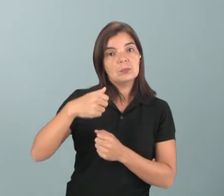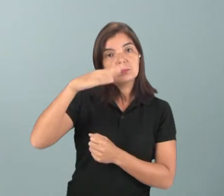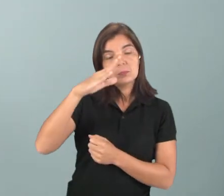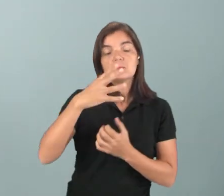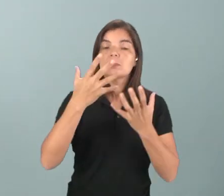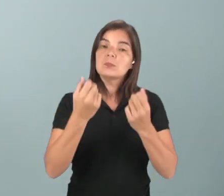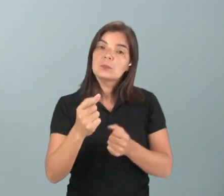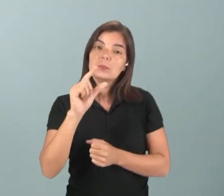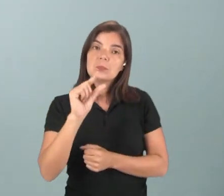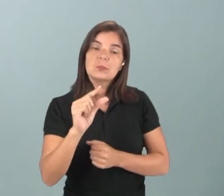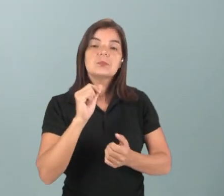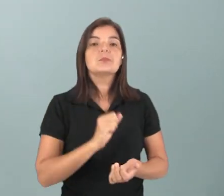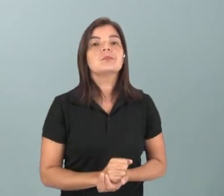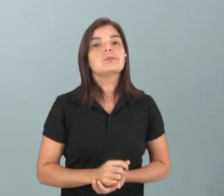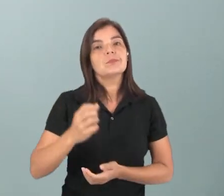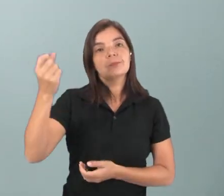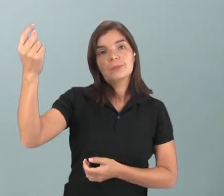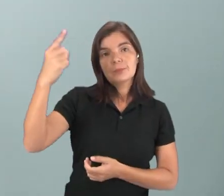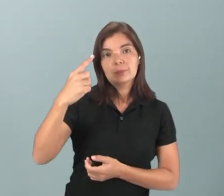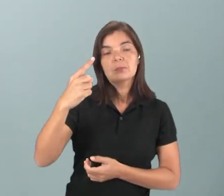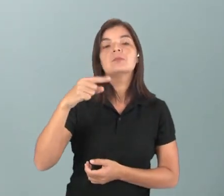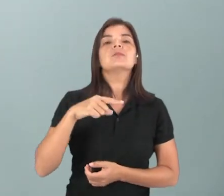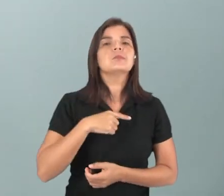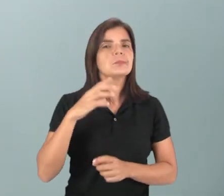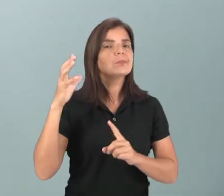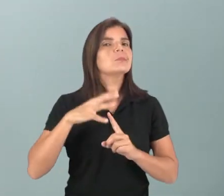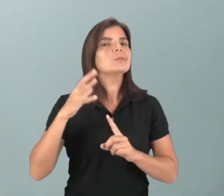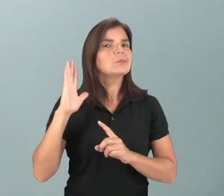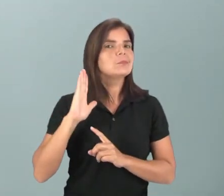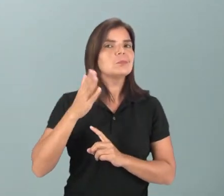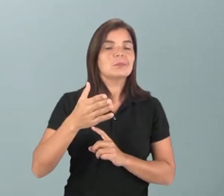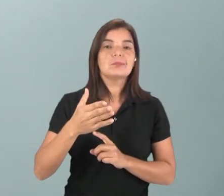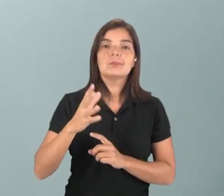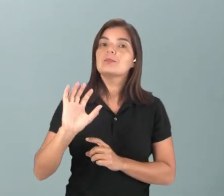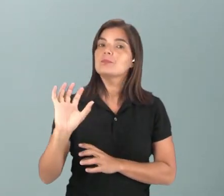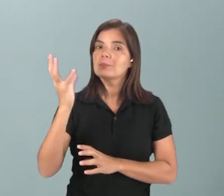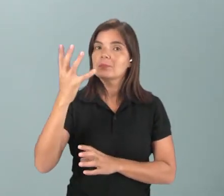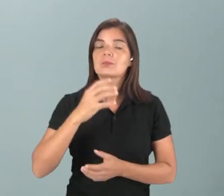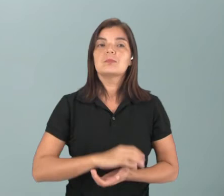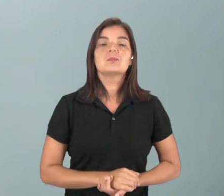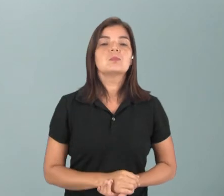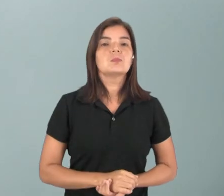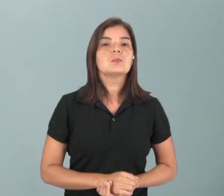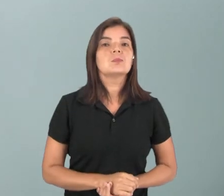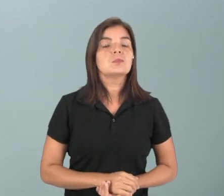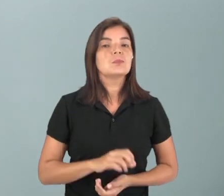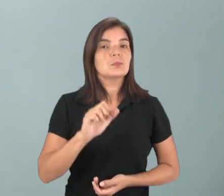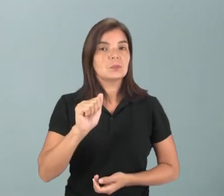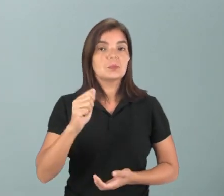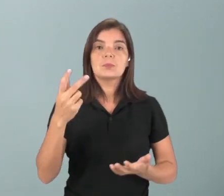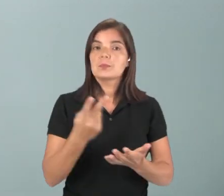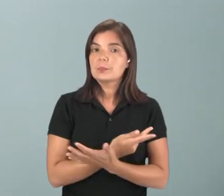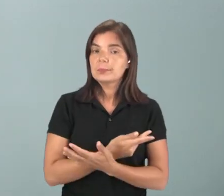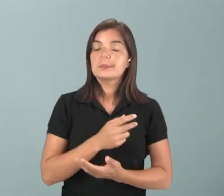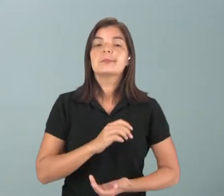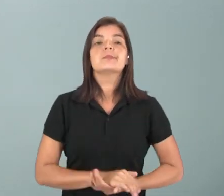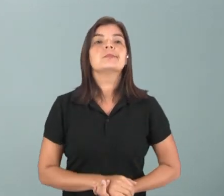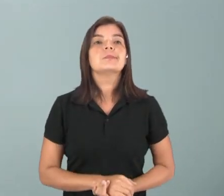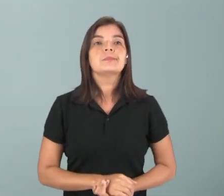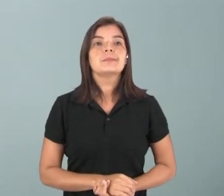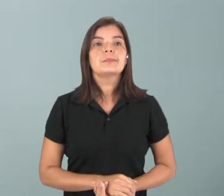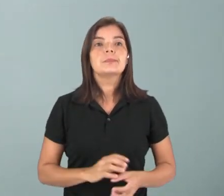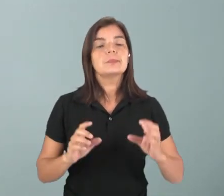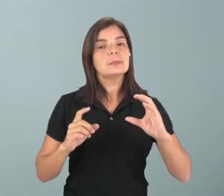que recebem menos energia solar. E isso vai ter uma influência direta nos climas, tá? Então, só a letra A está incorreta, as outras estão